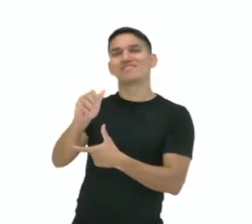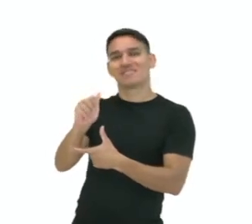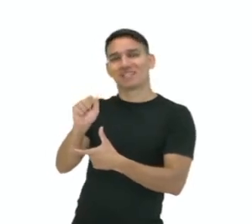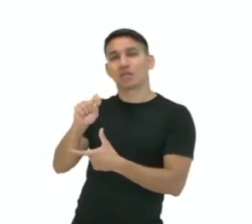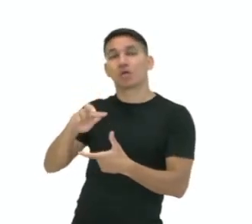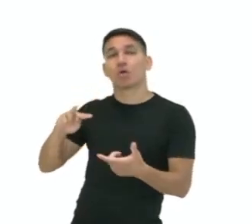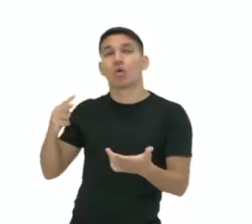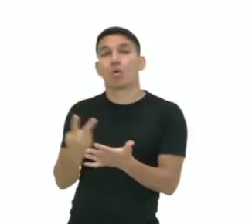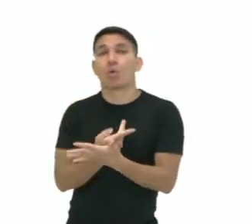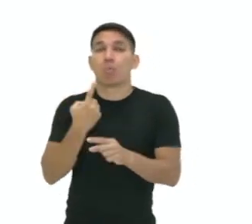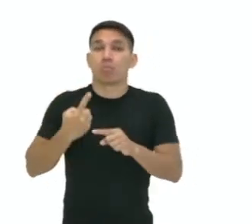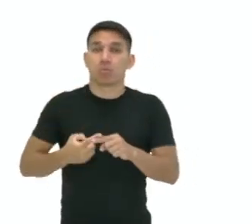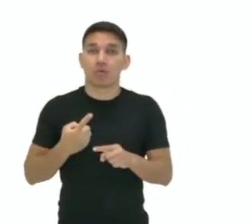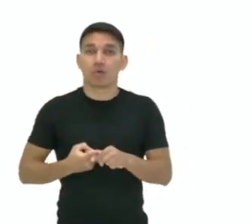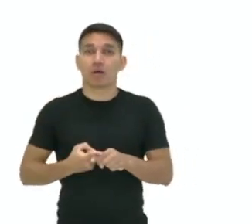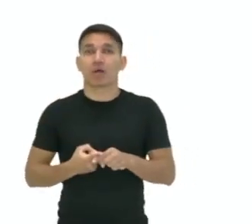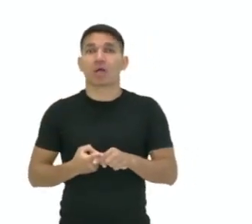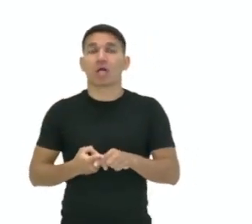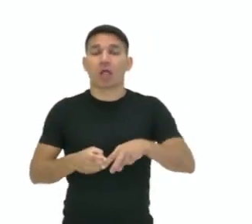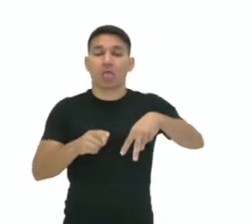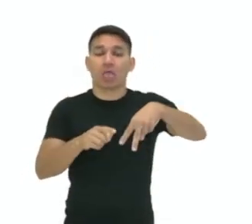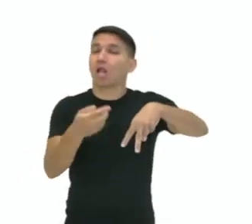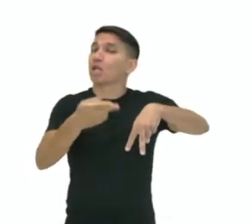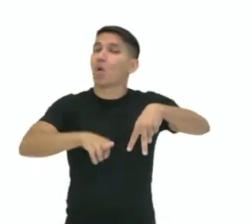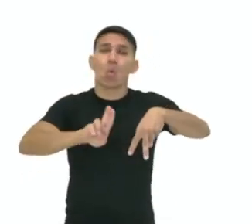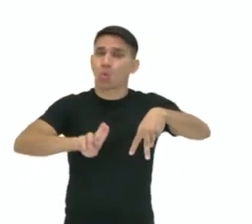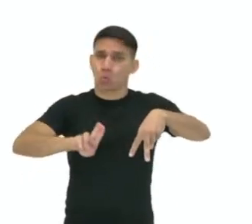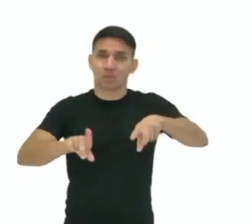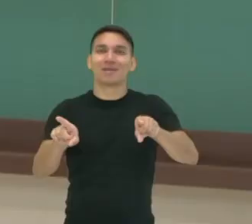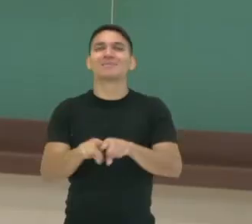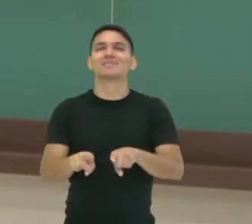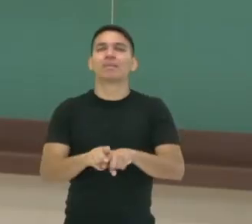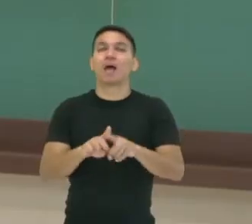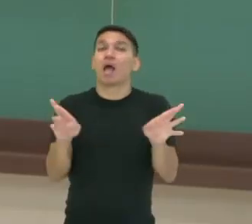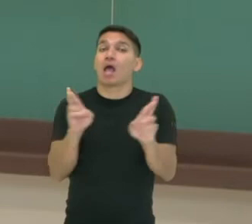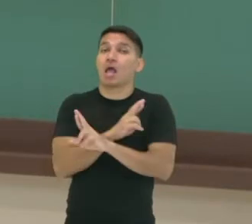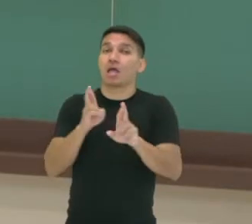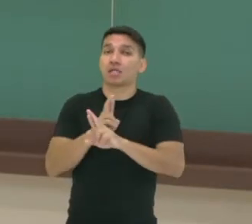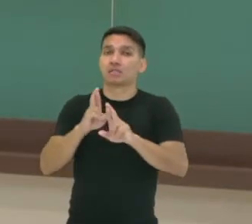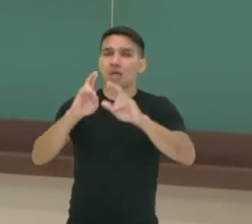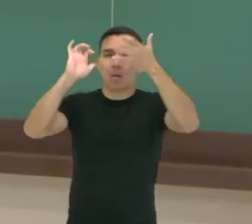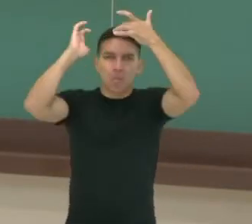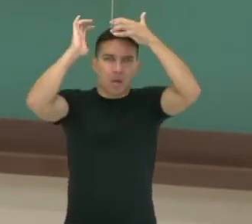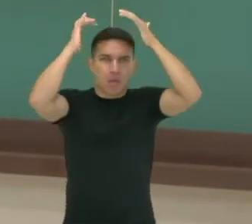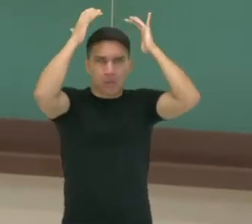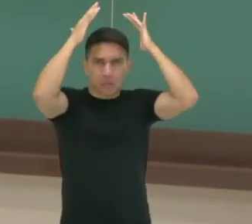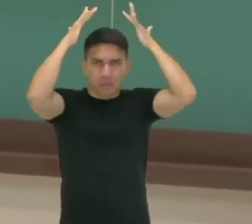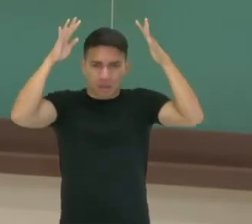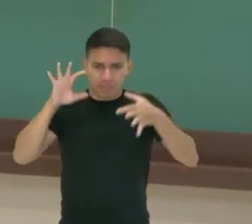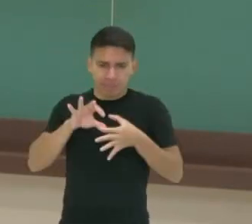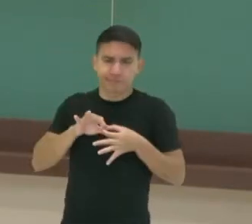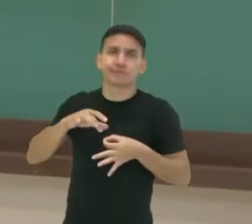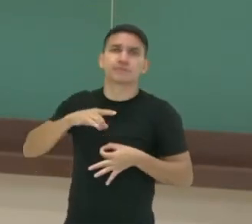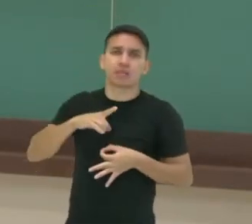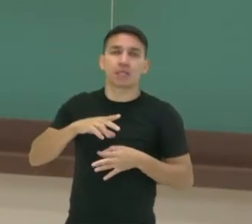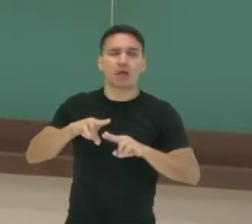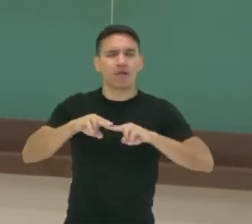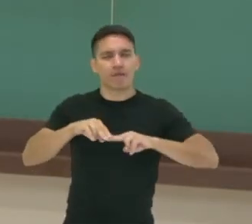por desuso e a neuromuscular neurogênica. E nós vamos conhecer um pouquinho dessas